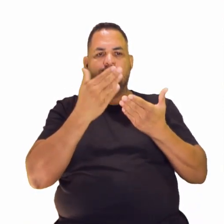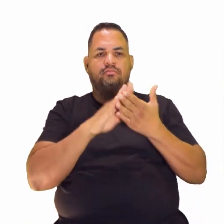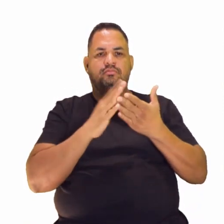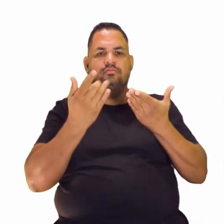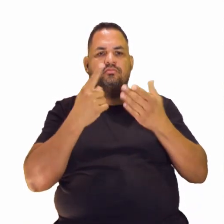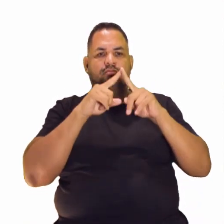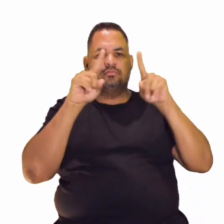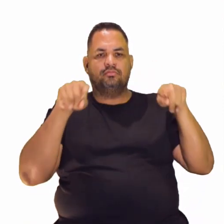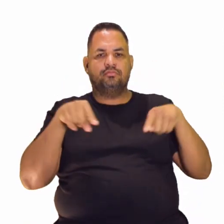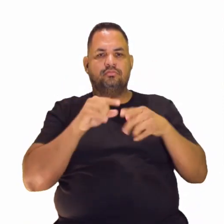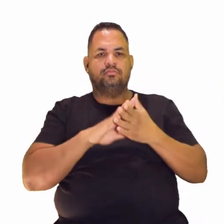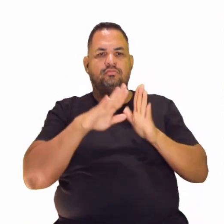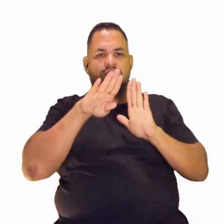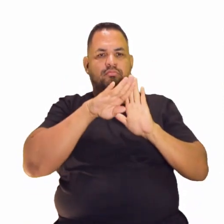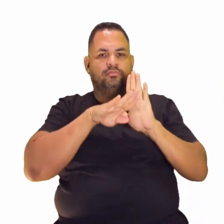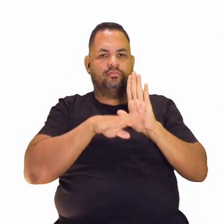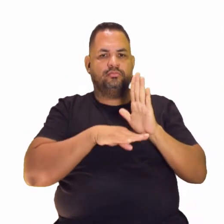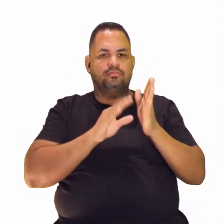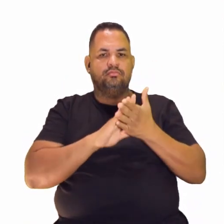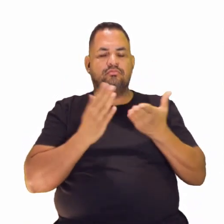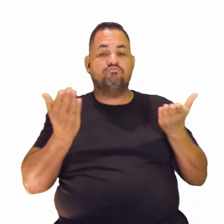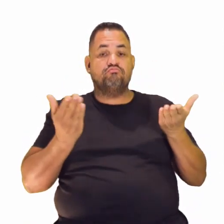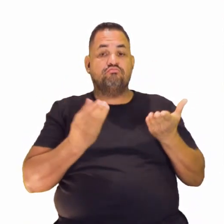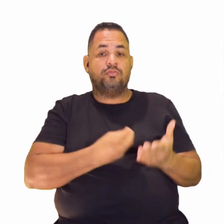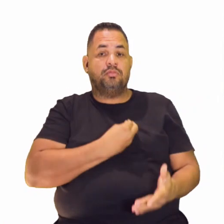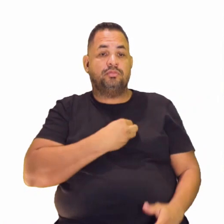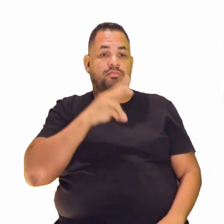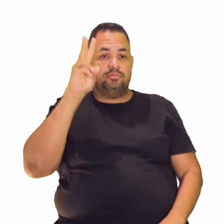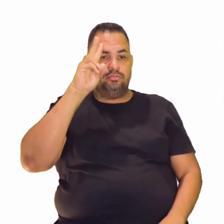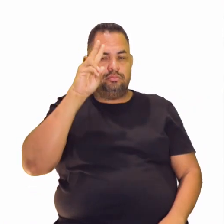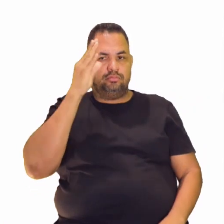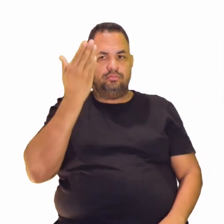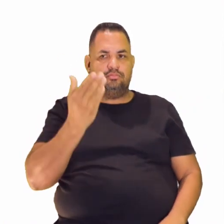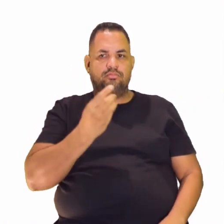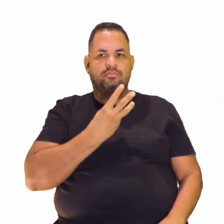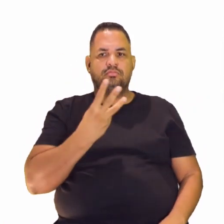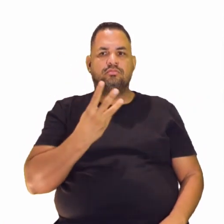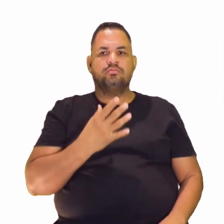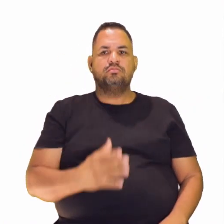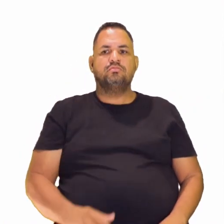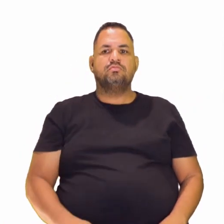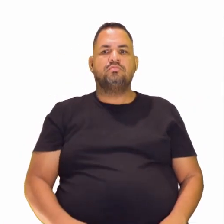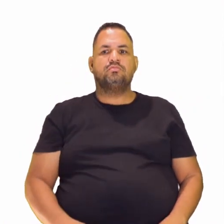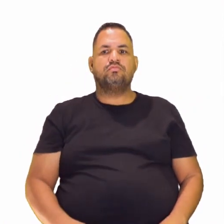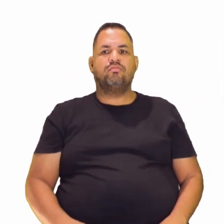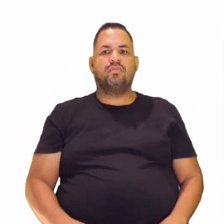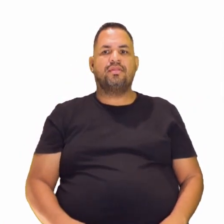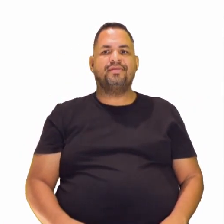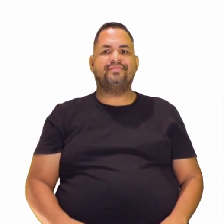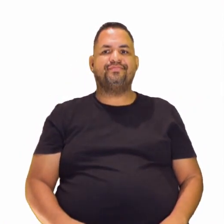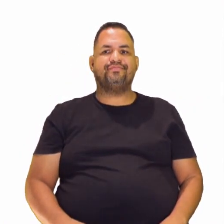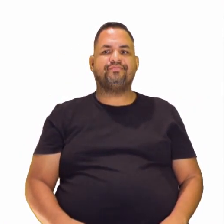observamos a descrição de um momento histórico. Naqueles três